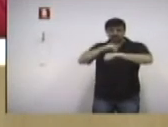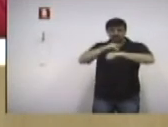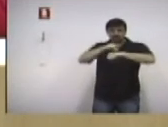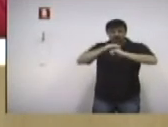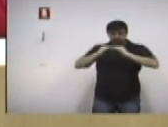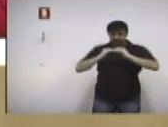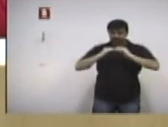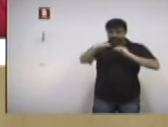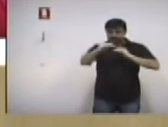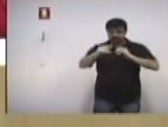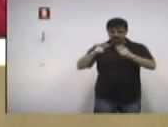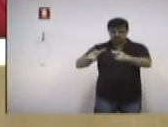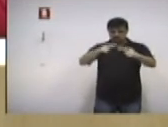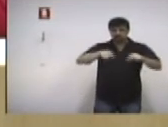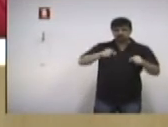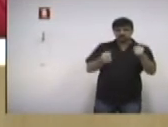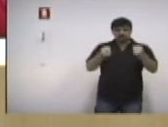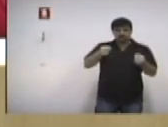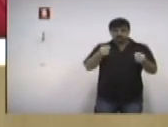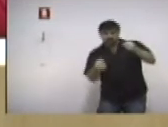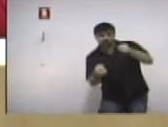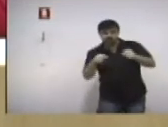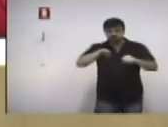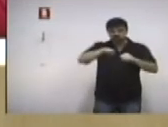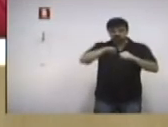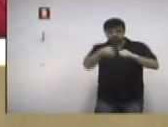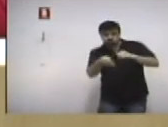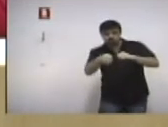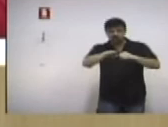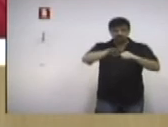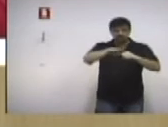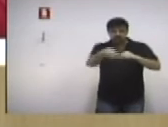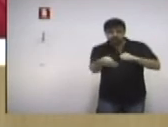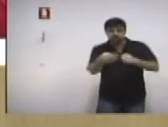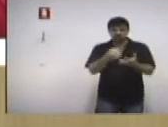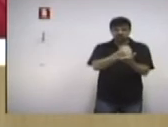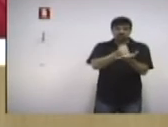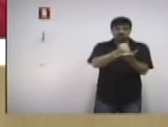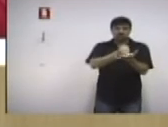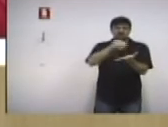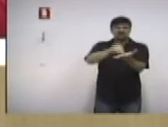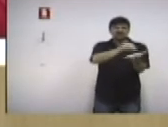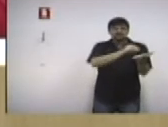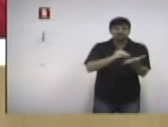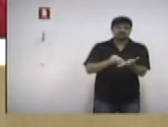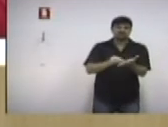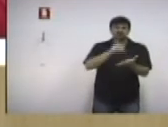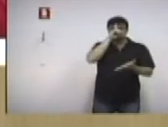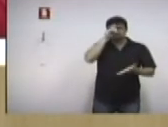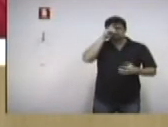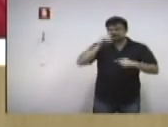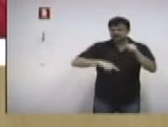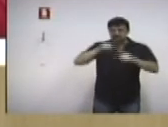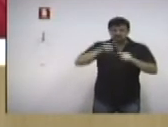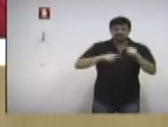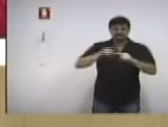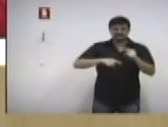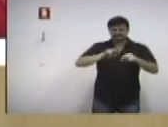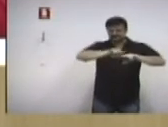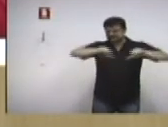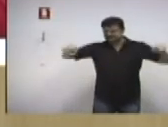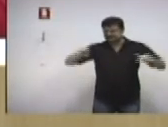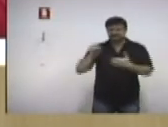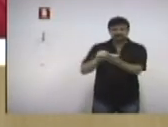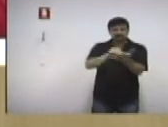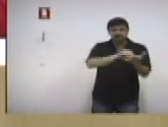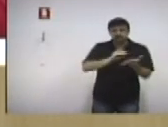es o mercados onde a saúde falta remédio falta anestésico falta luva falta fio de sutura